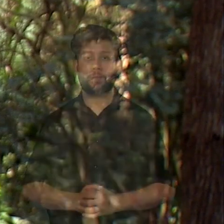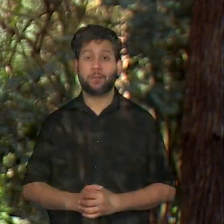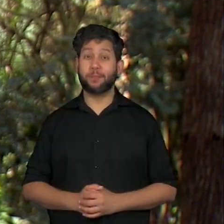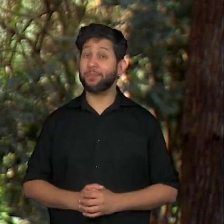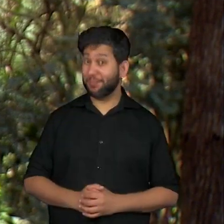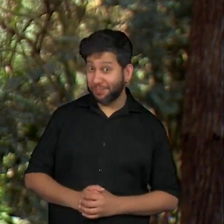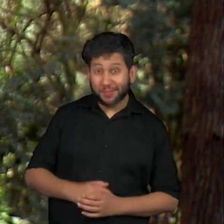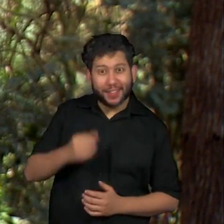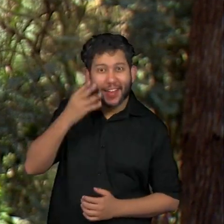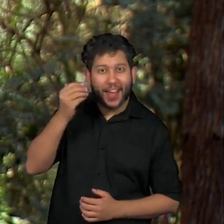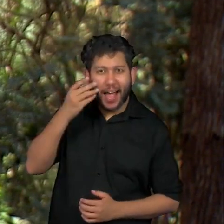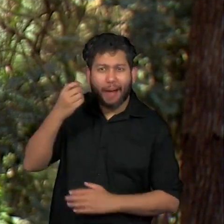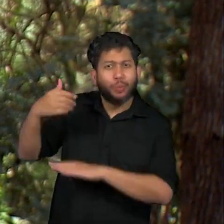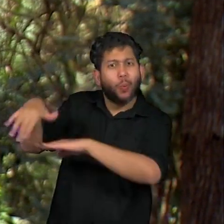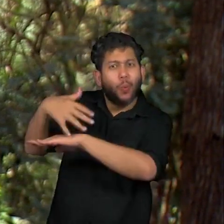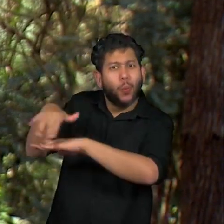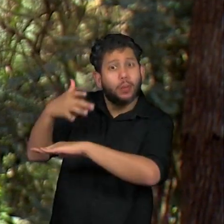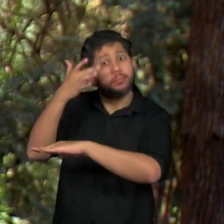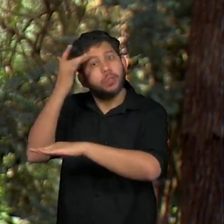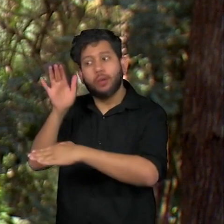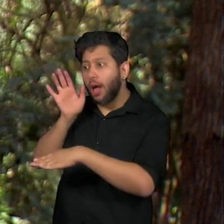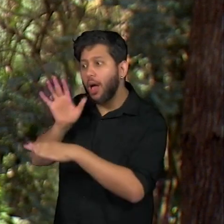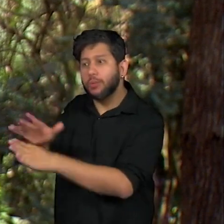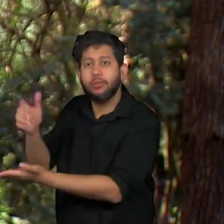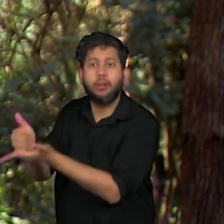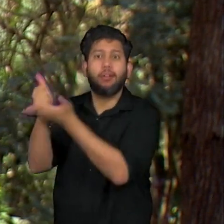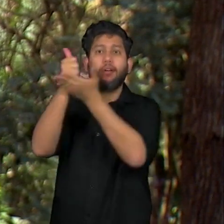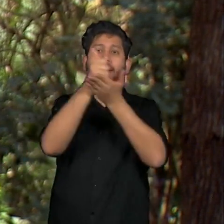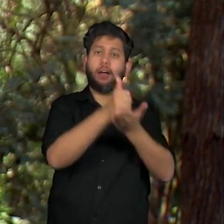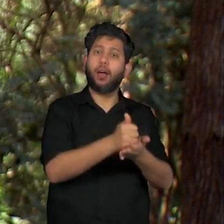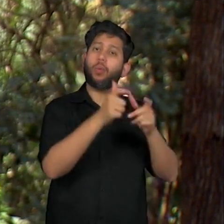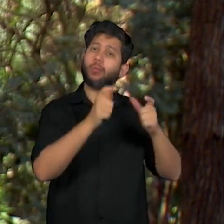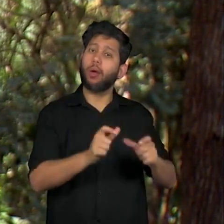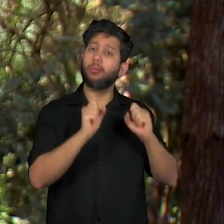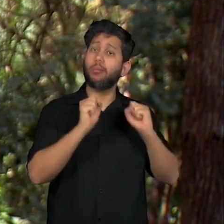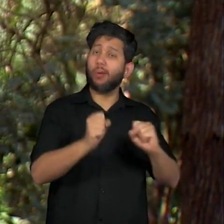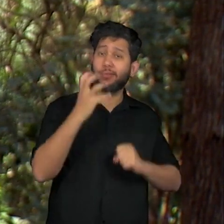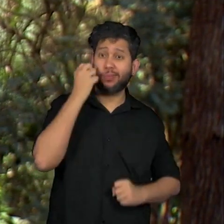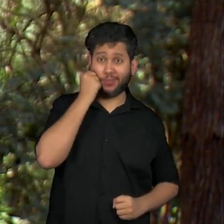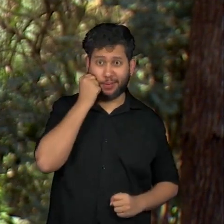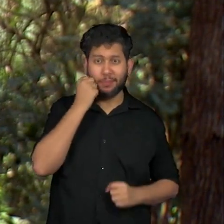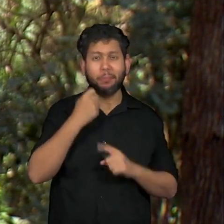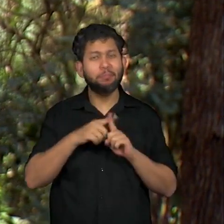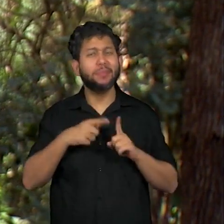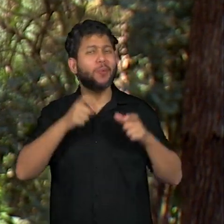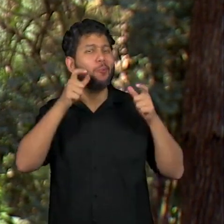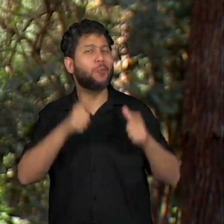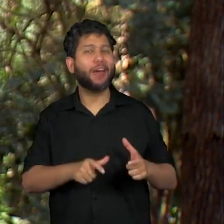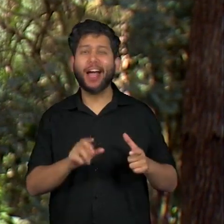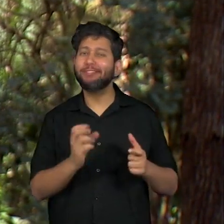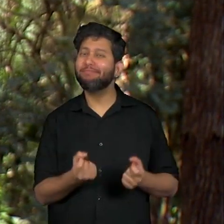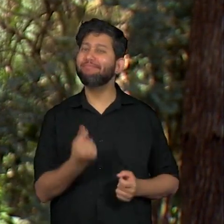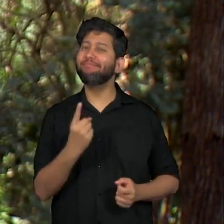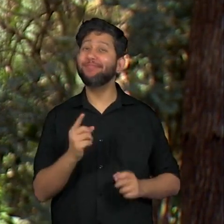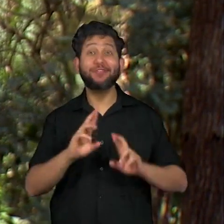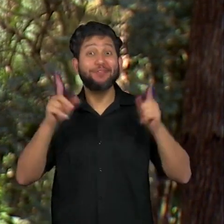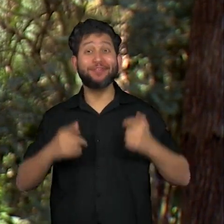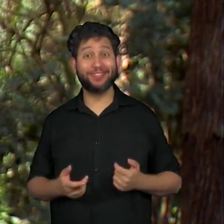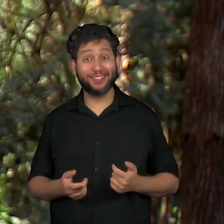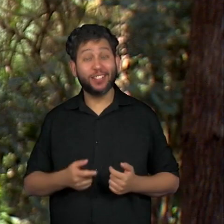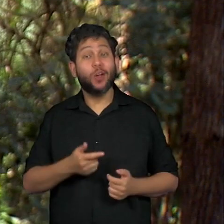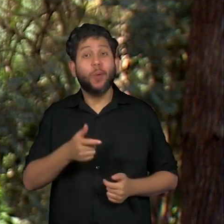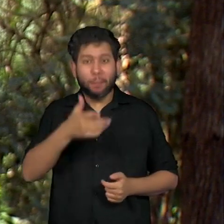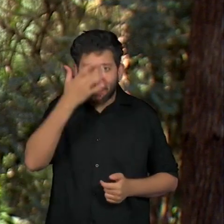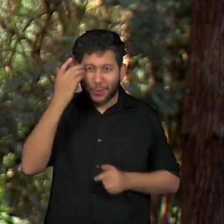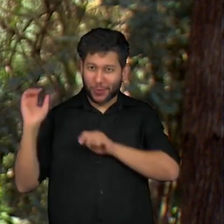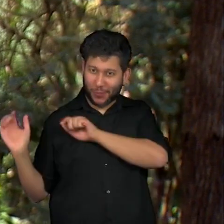Gatos resgatados nas ruas disponíveis para adoção encontram lar temporário nos chamados Cat Cafés. São cafeterias